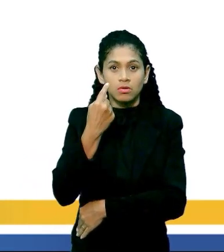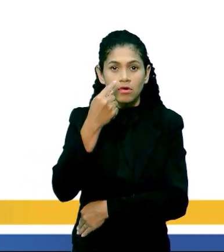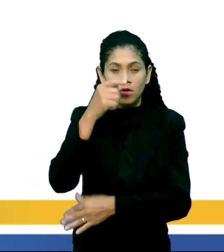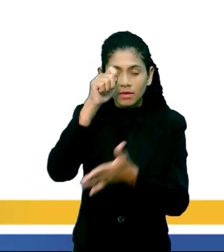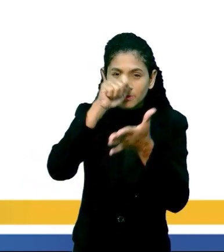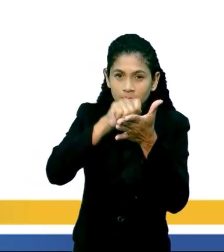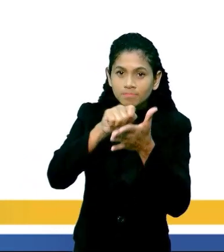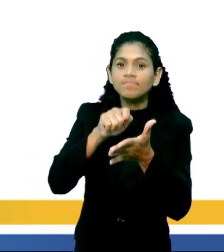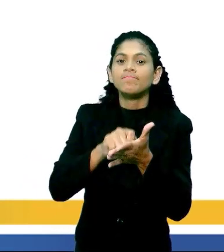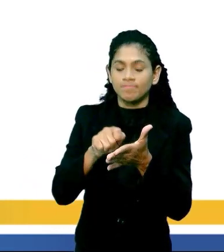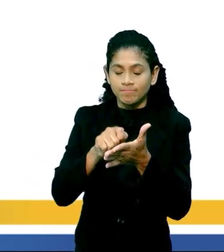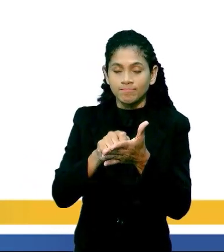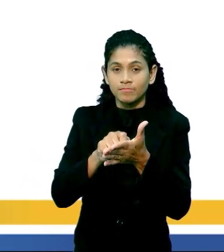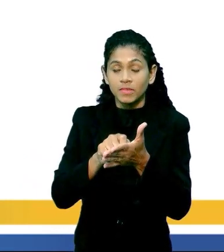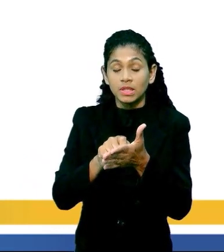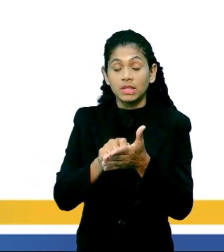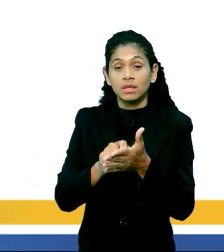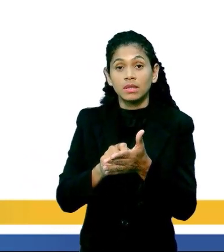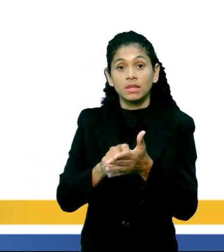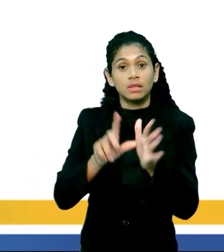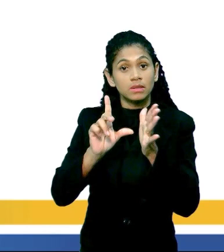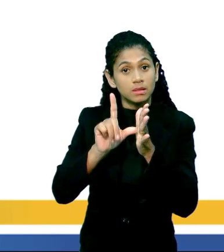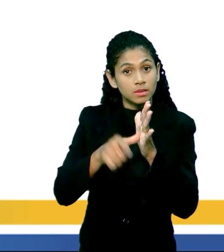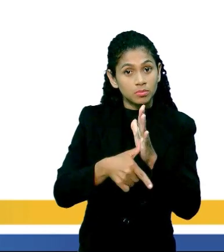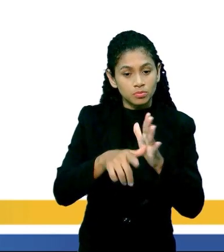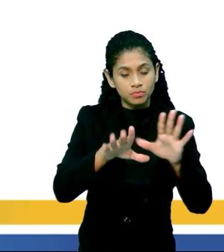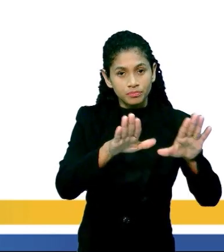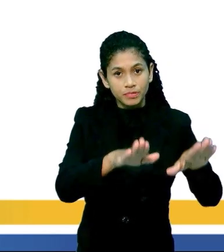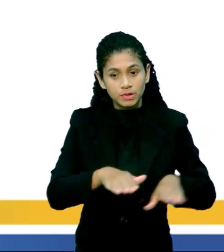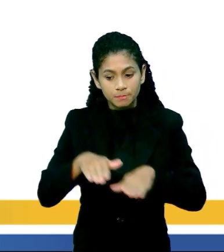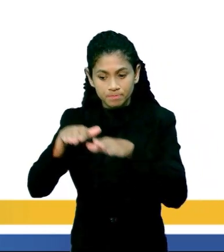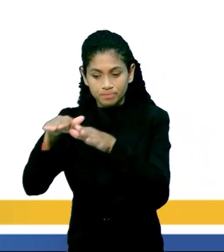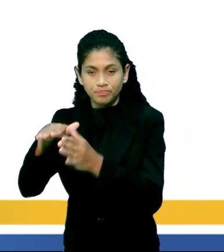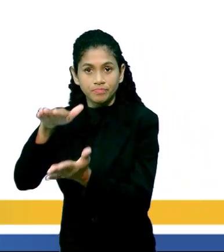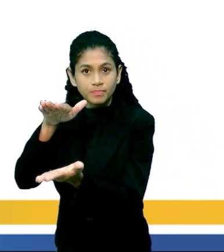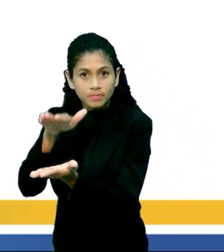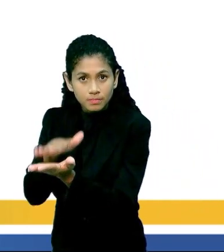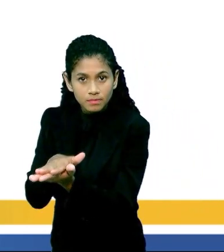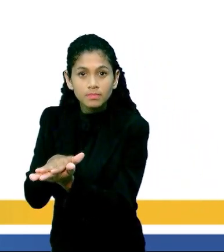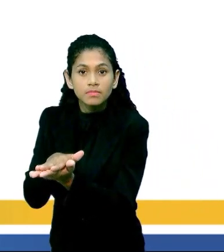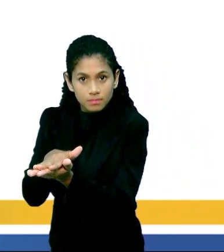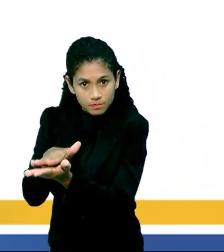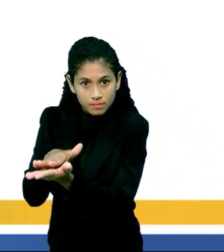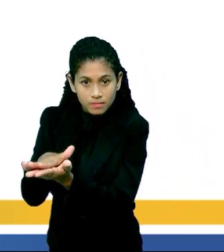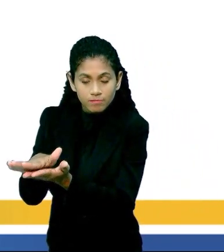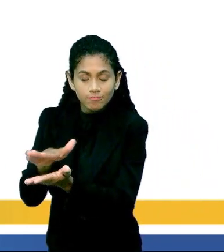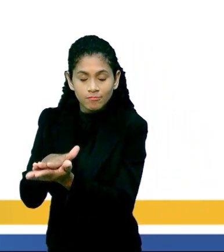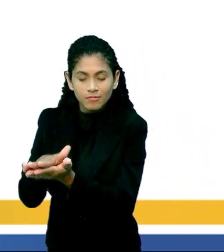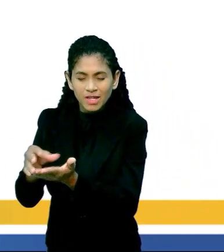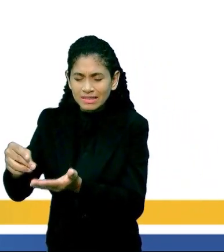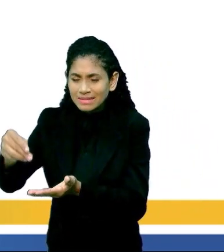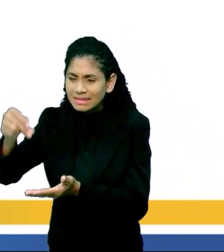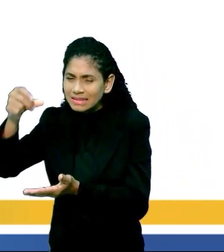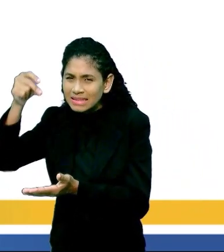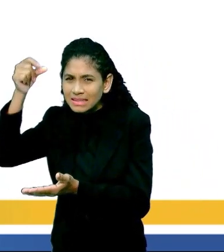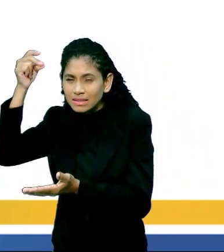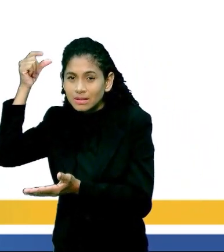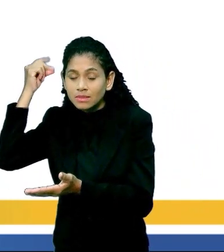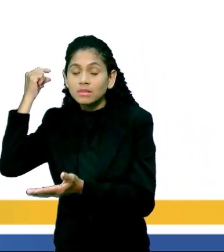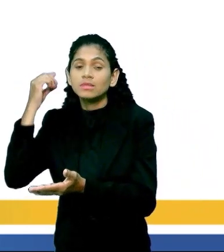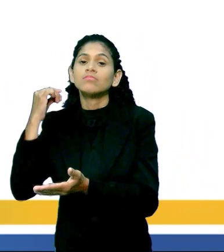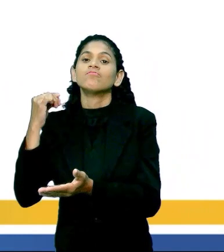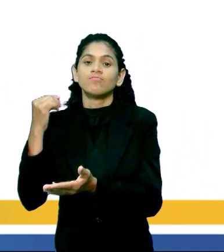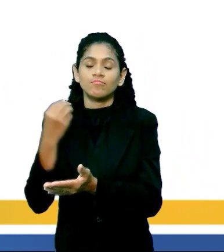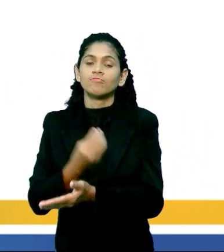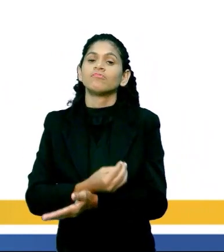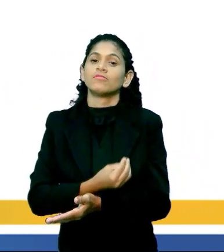levada para a impressora, também manual, para imprimir. A manutenção desse sistema antigo de impressão faz parte da filosofia